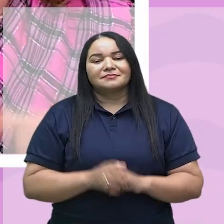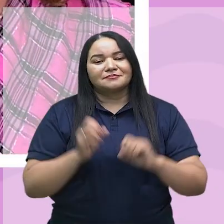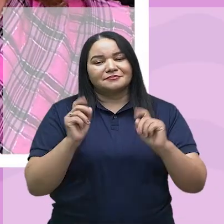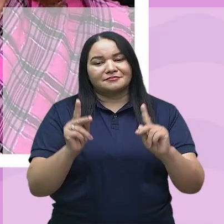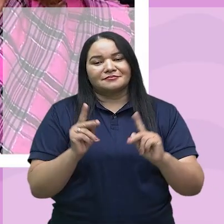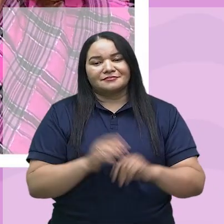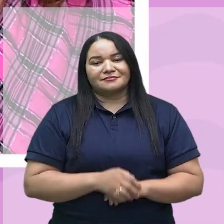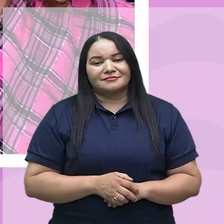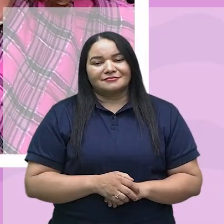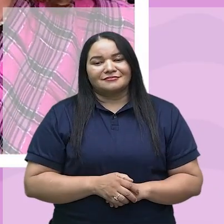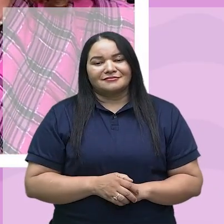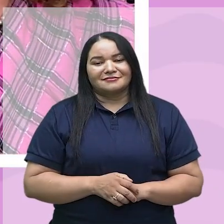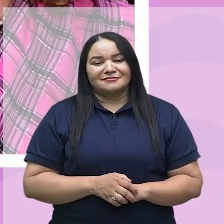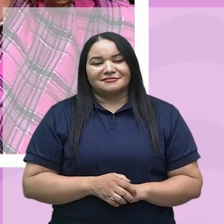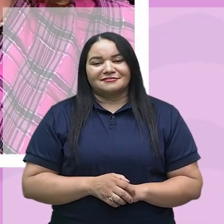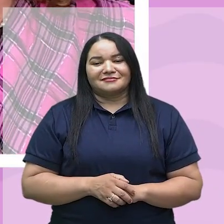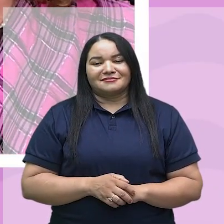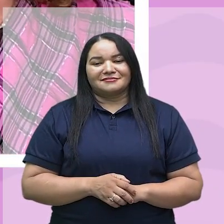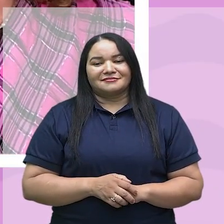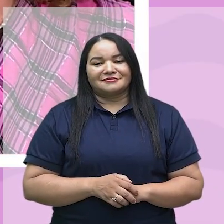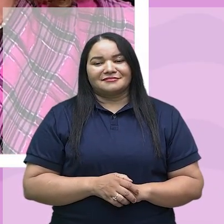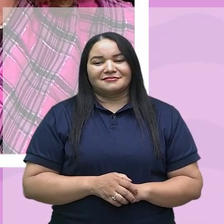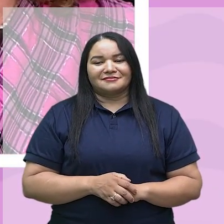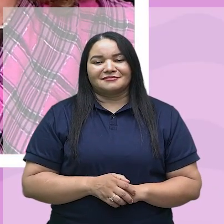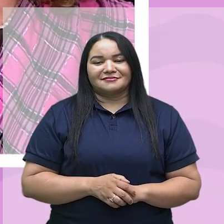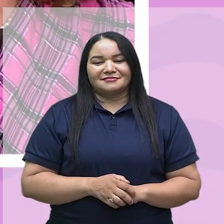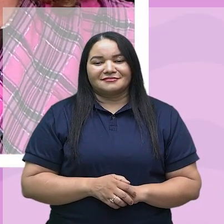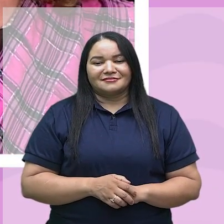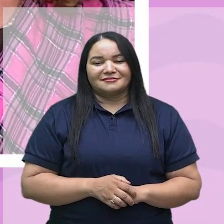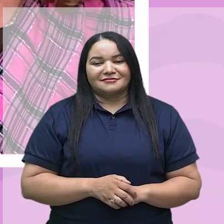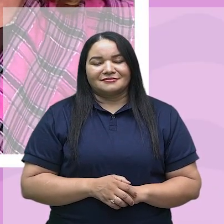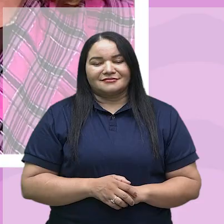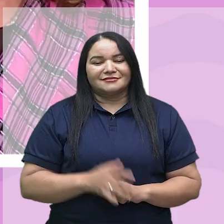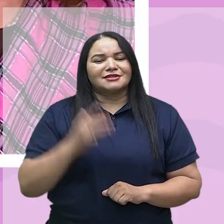nessa dúvida. Ok,